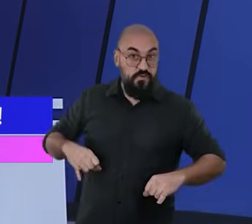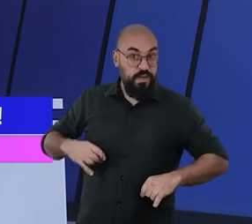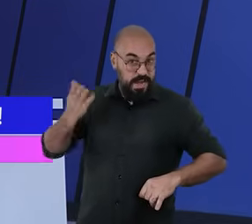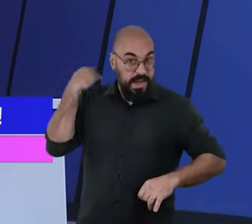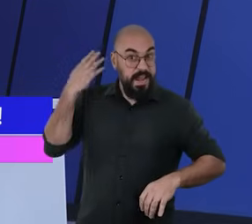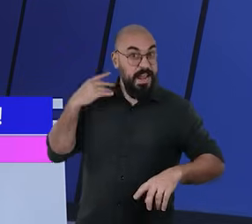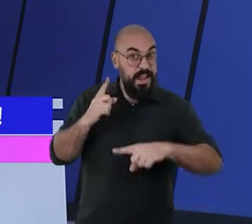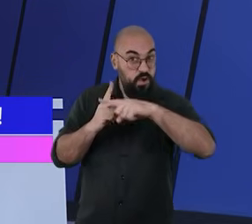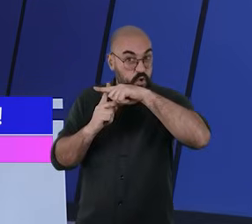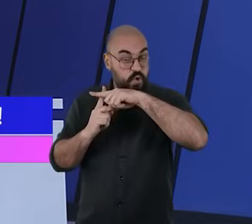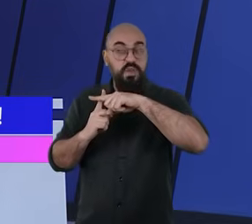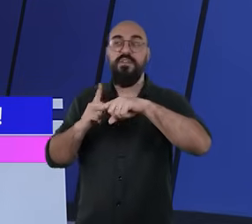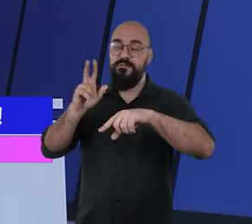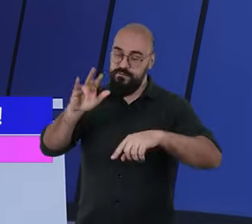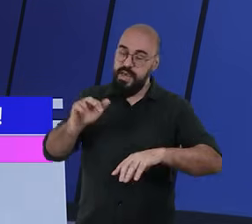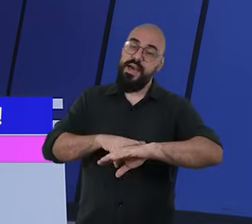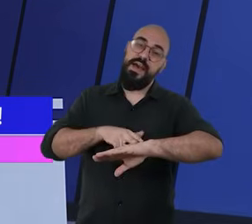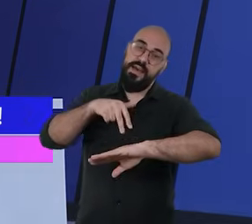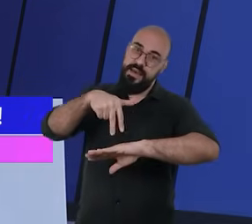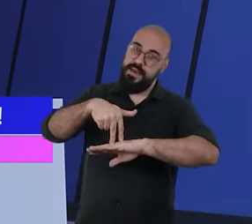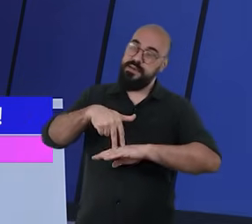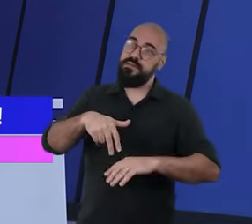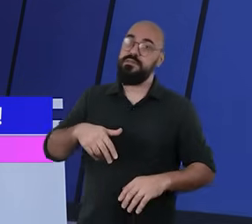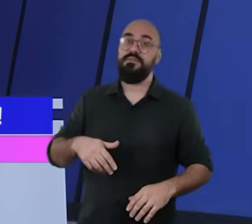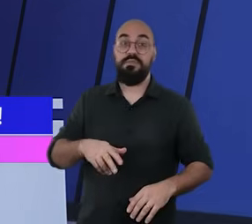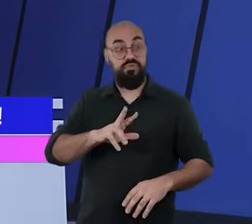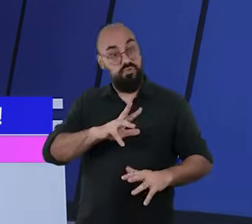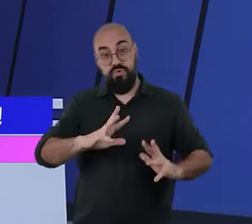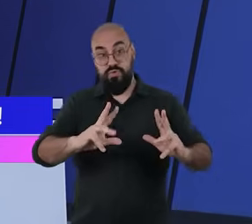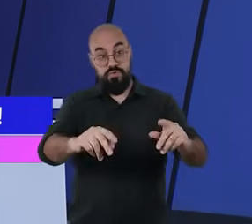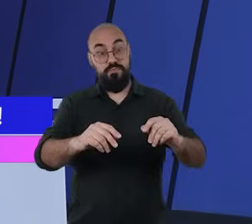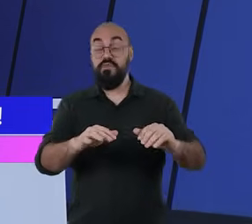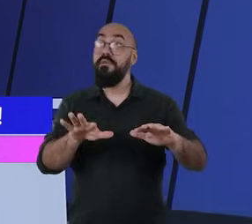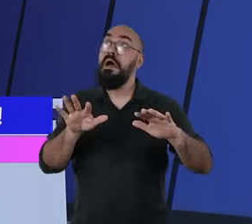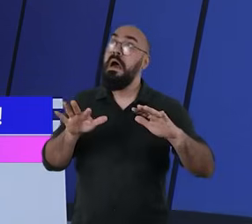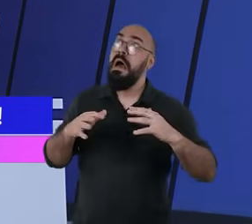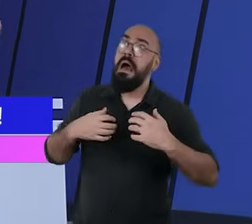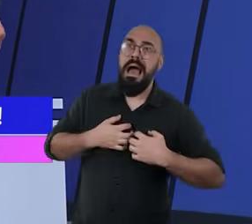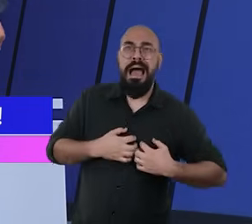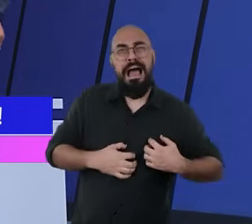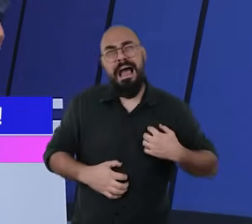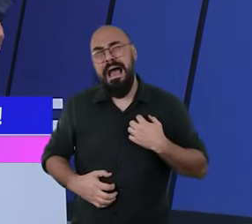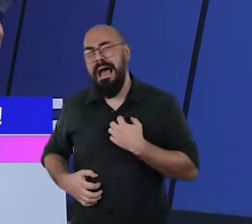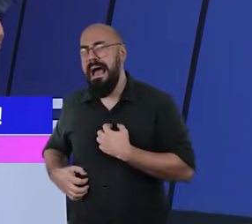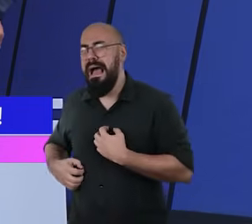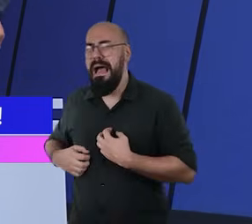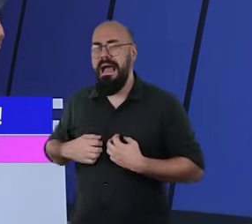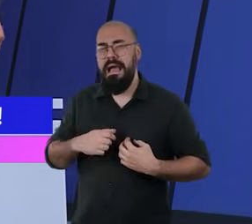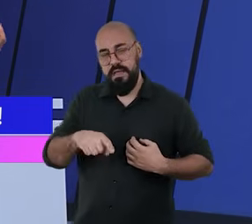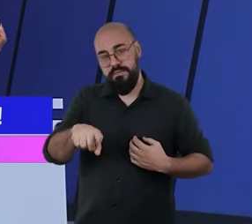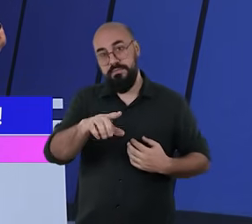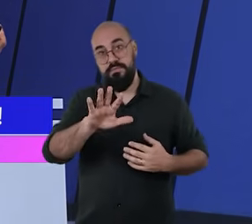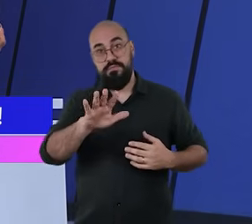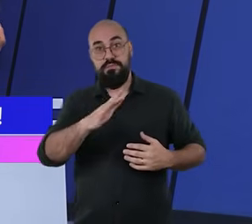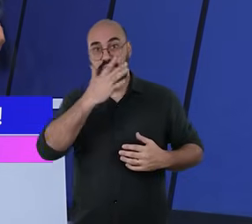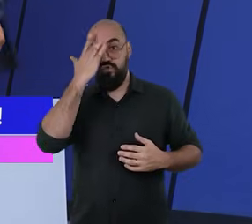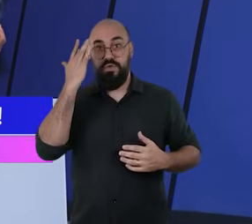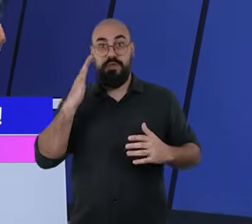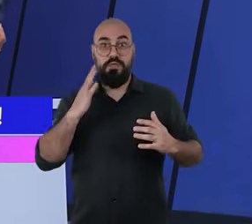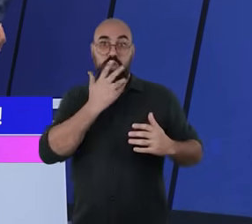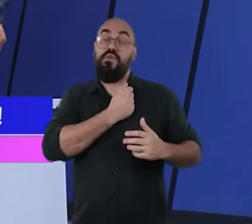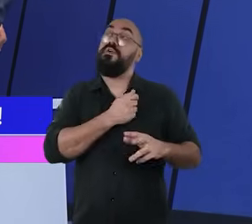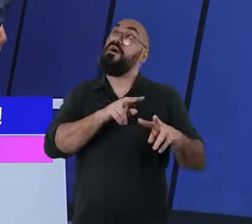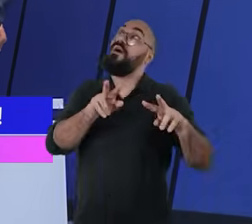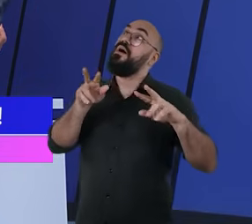lamentar por causa dele, certamente. Amém, diz a Bíblia. Então, no momento da volta de Jesus, nós vemos